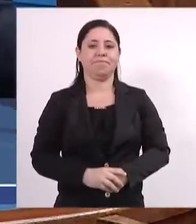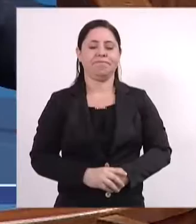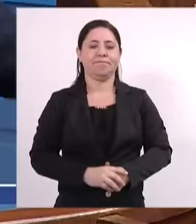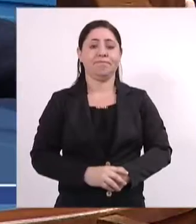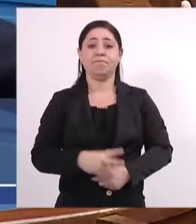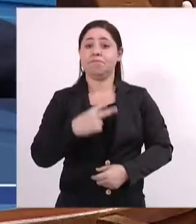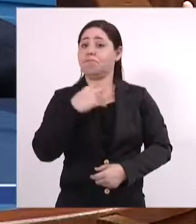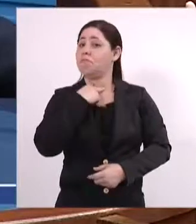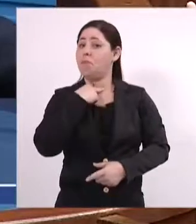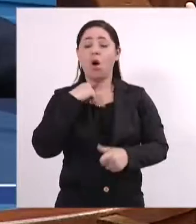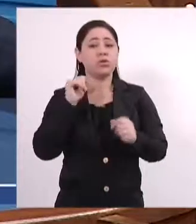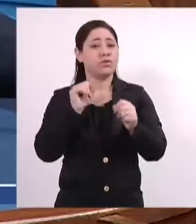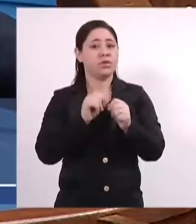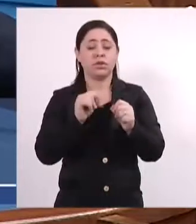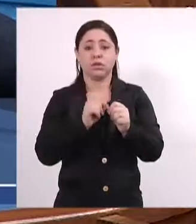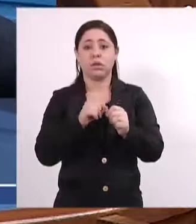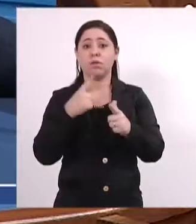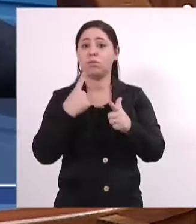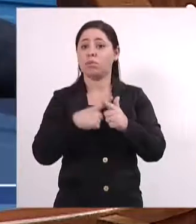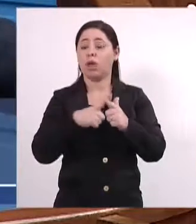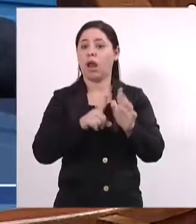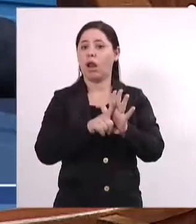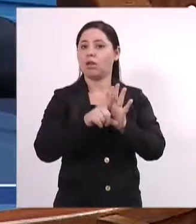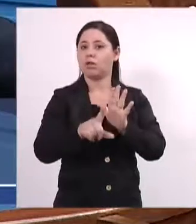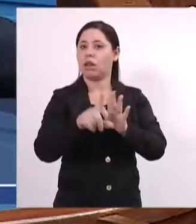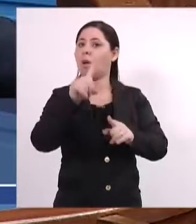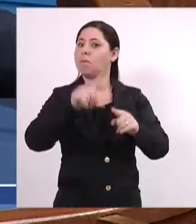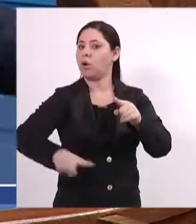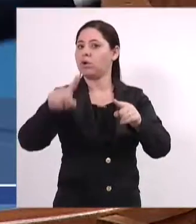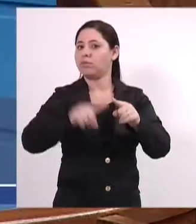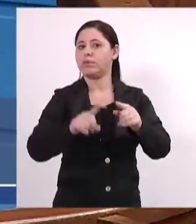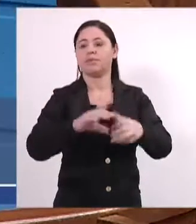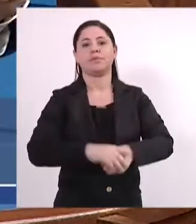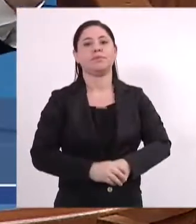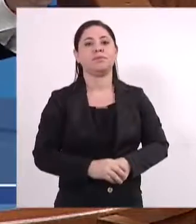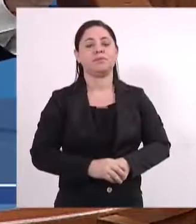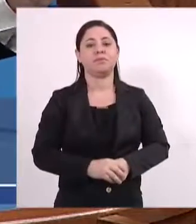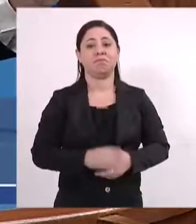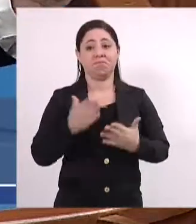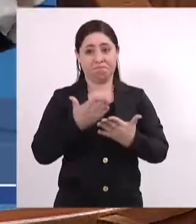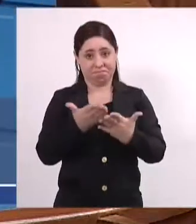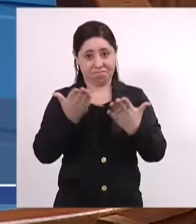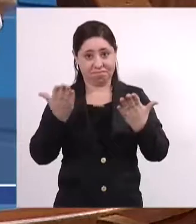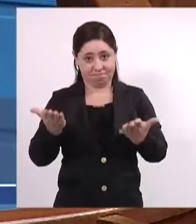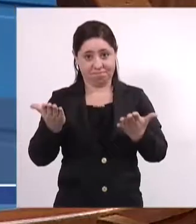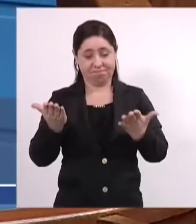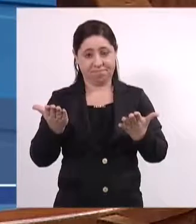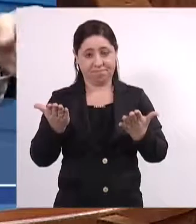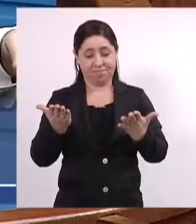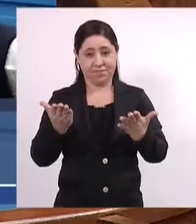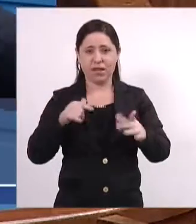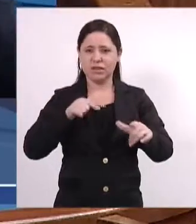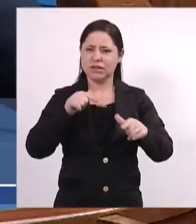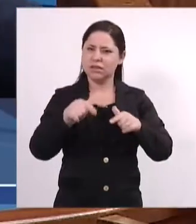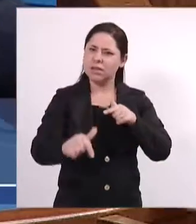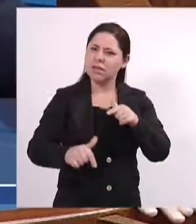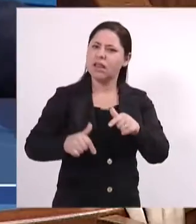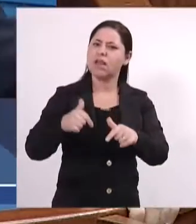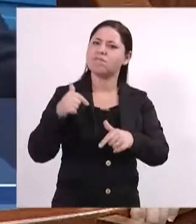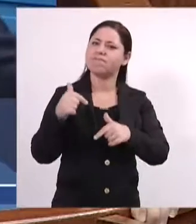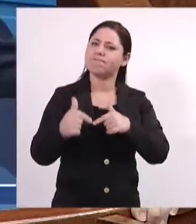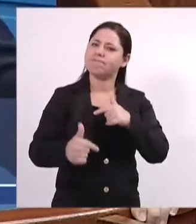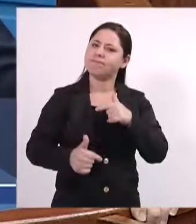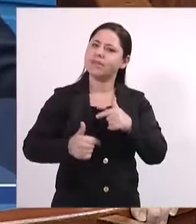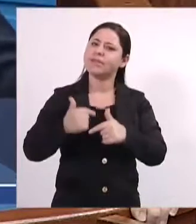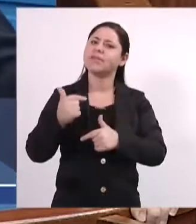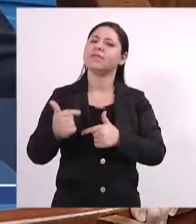Ele não pode fazer isso, porque a legislação não permite. E nós estamos trabalhando